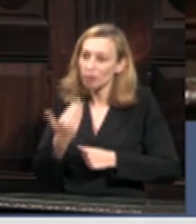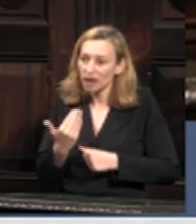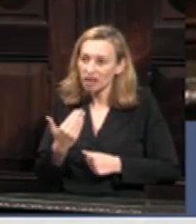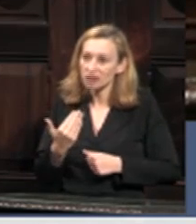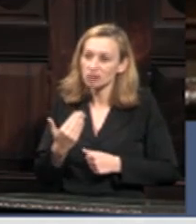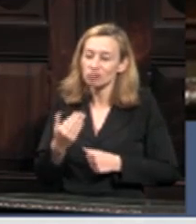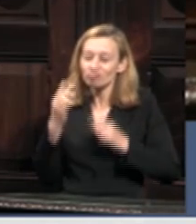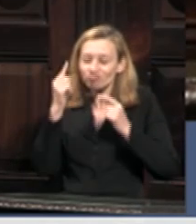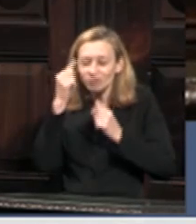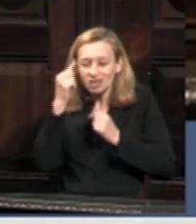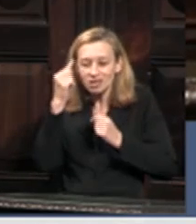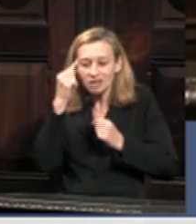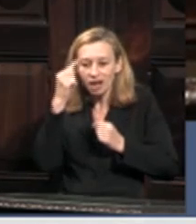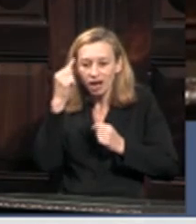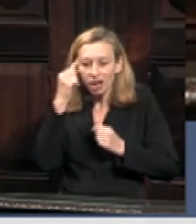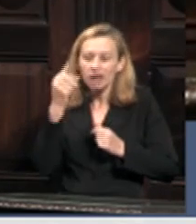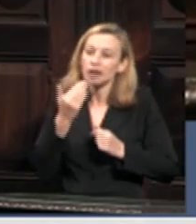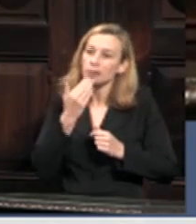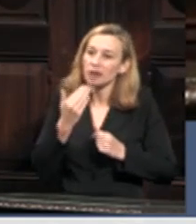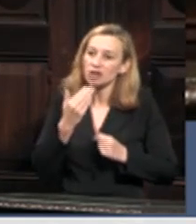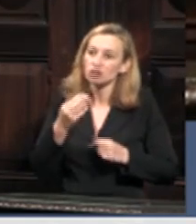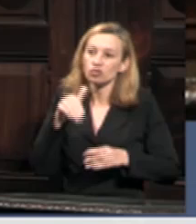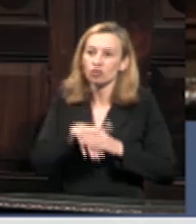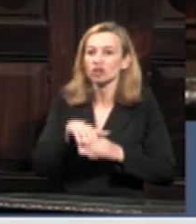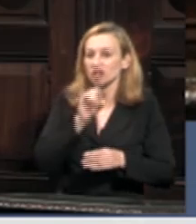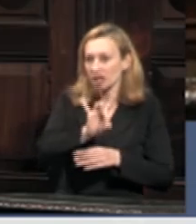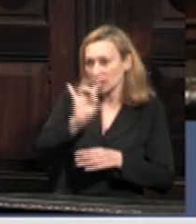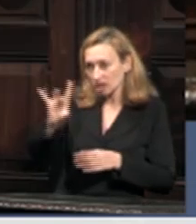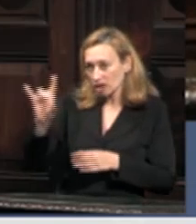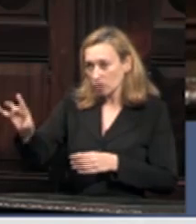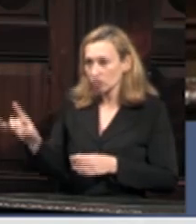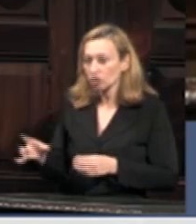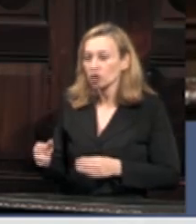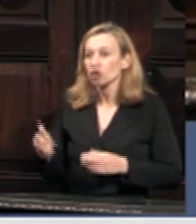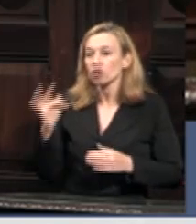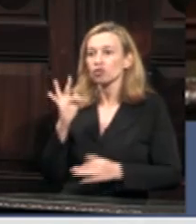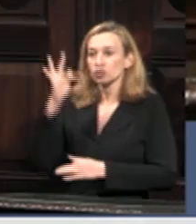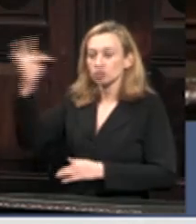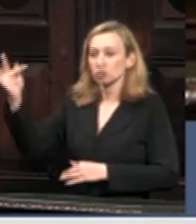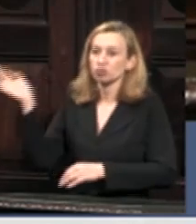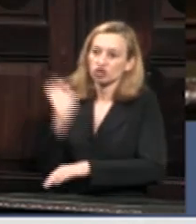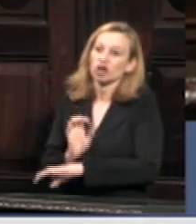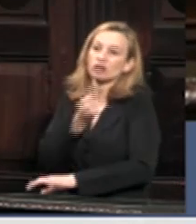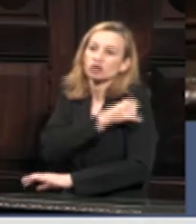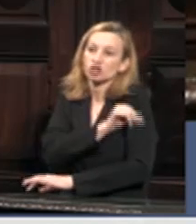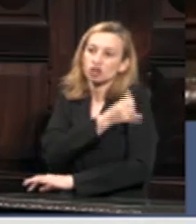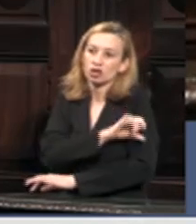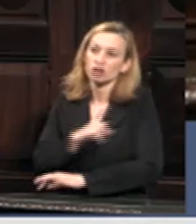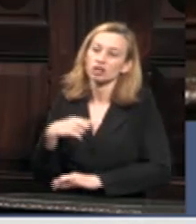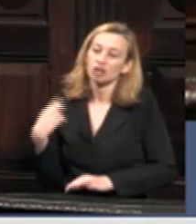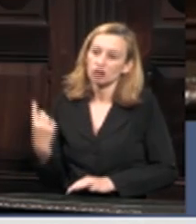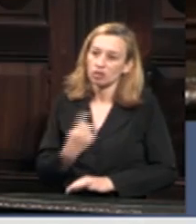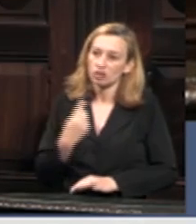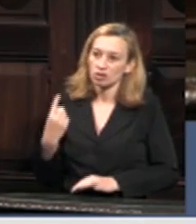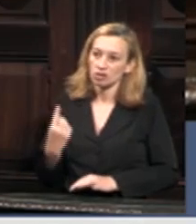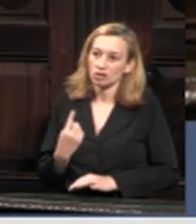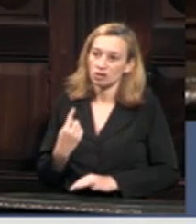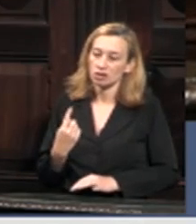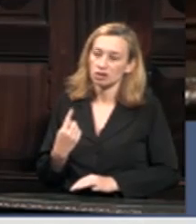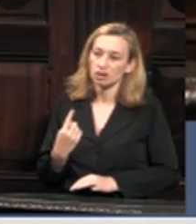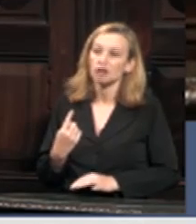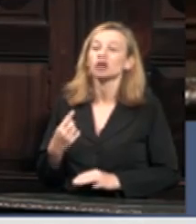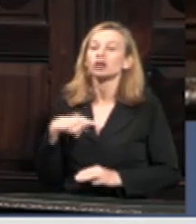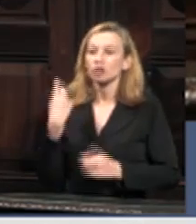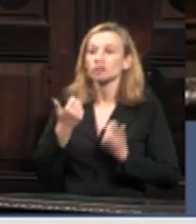essa reflexão e peço o voto de cada um de nós. O futuro do Rio de Janeiro está em nossas mãos. Nós temos